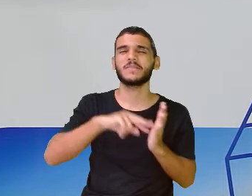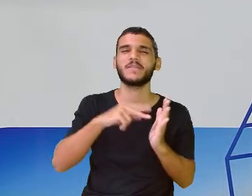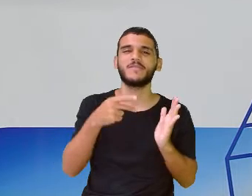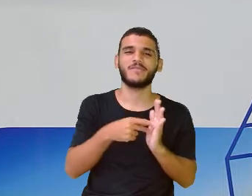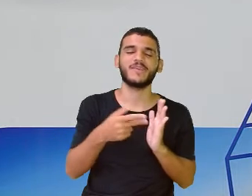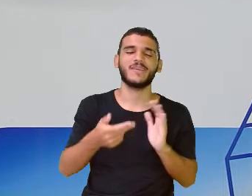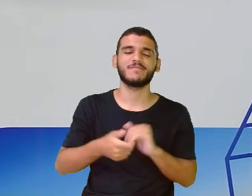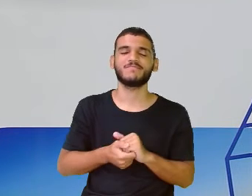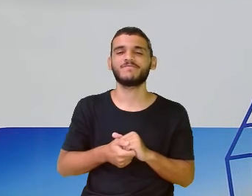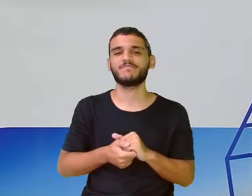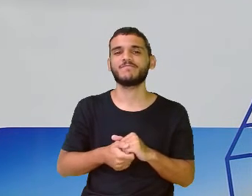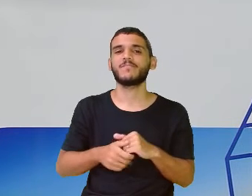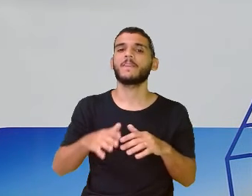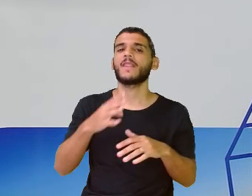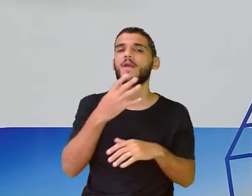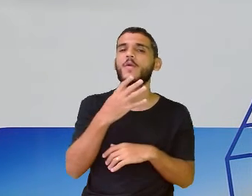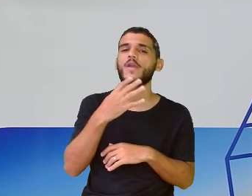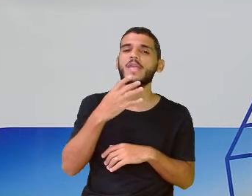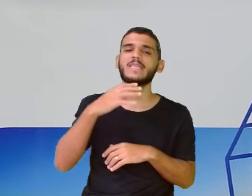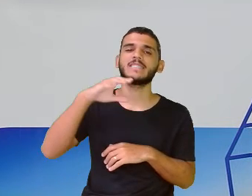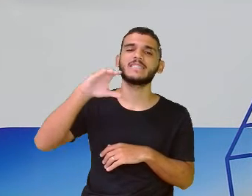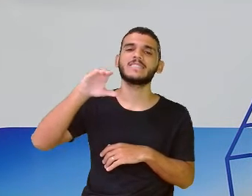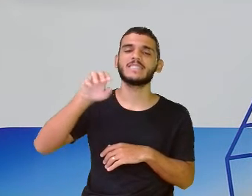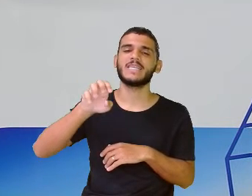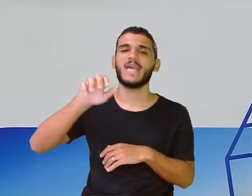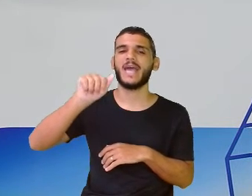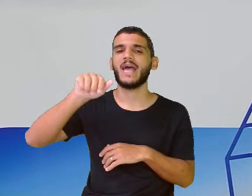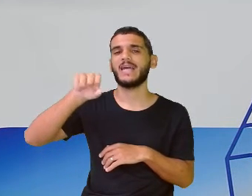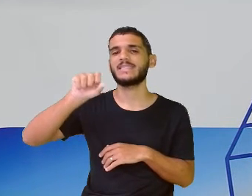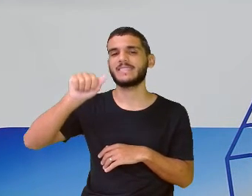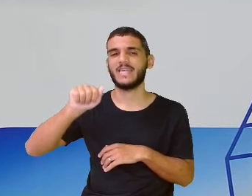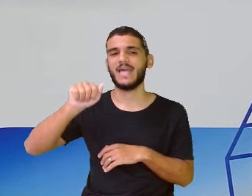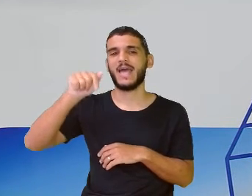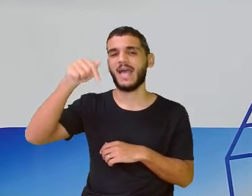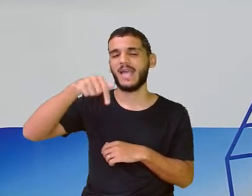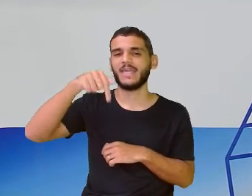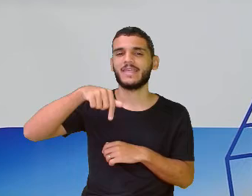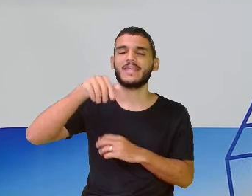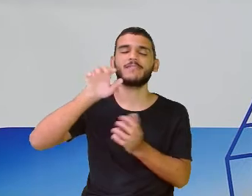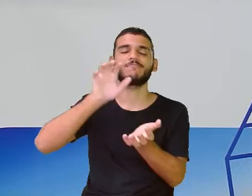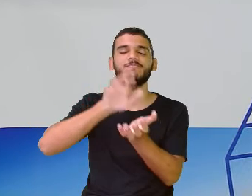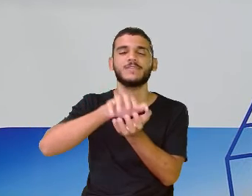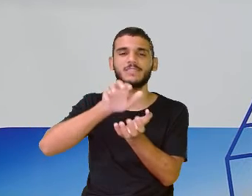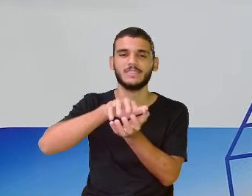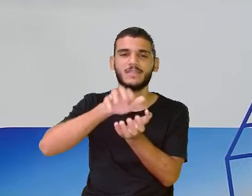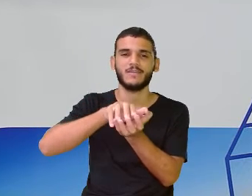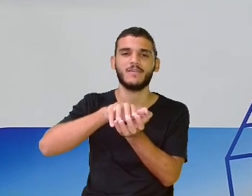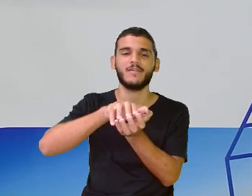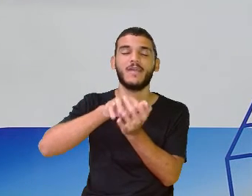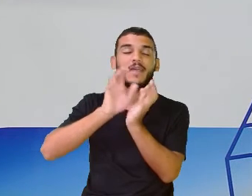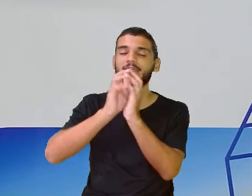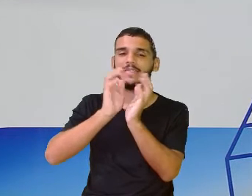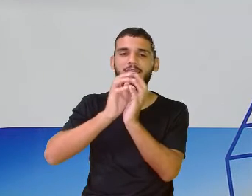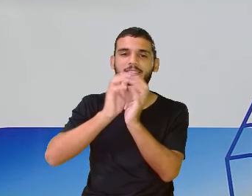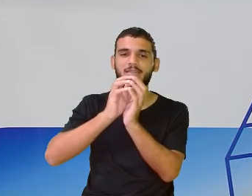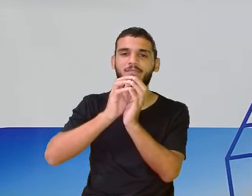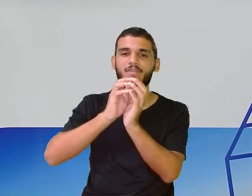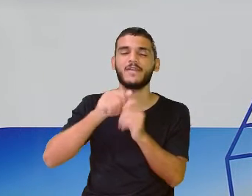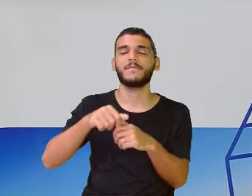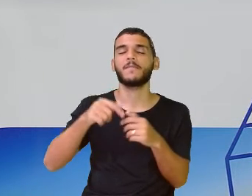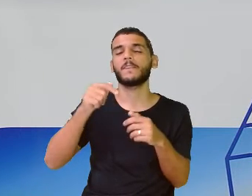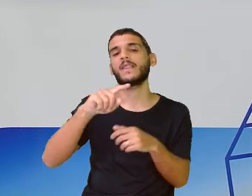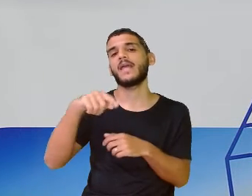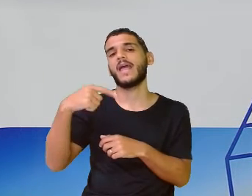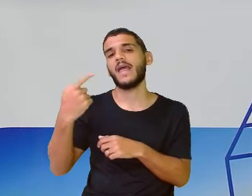CEASA aqui em Recife? Pronto. No caso, é como a gente pudesse dizer assim, é a CEASA de São Paulo, que se chama CEAGESP, é o Centro